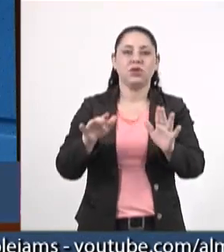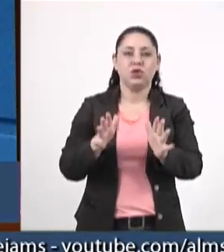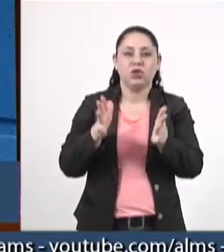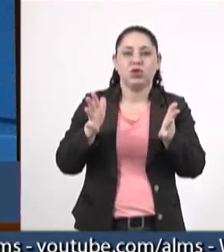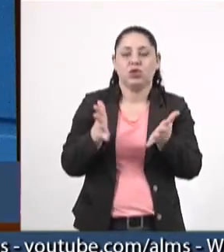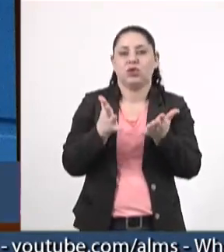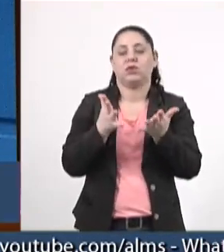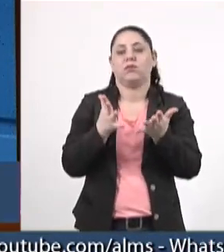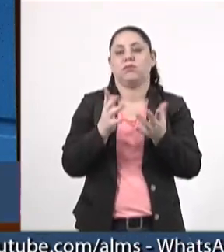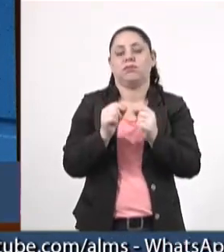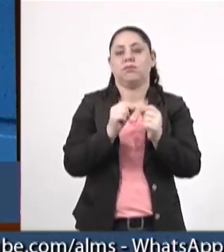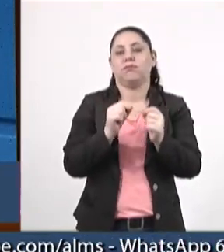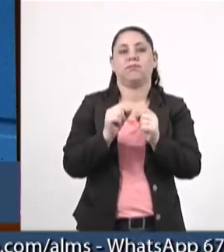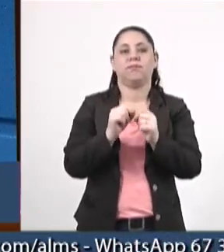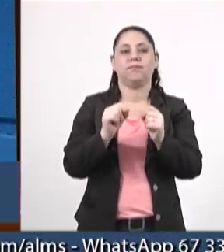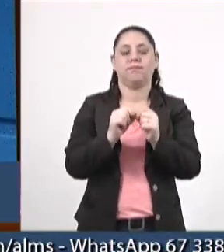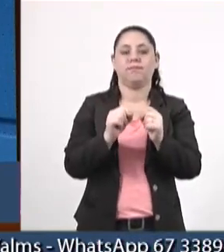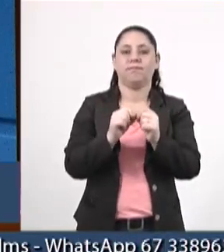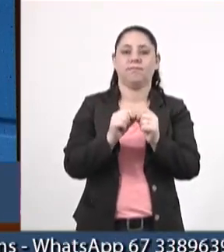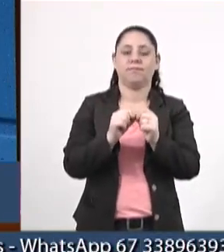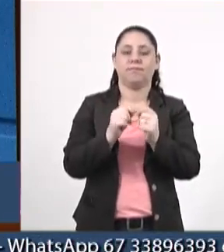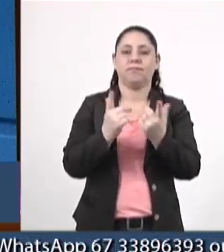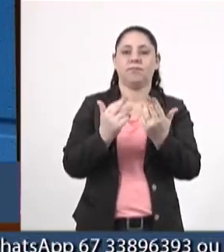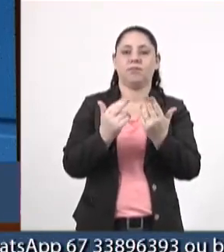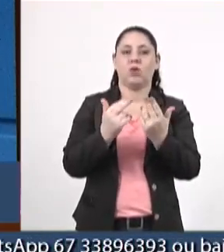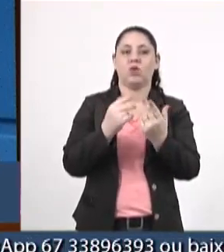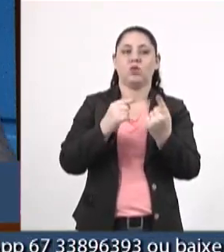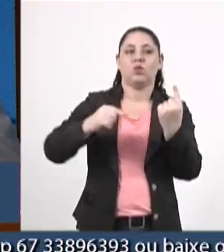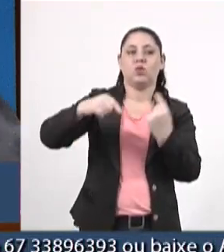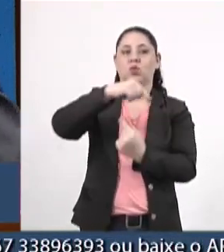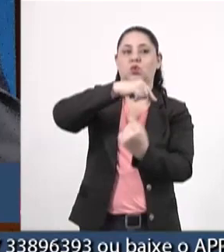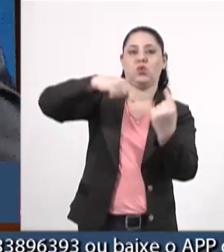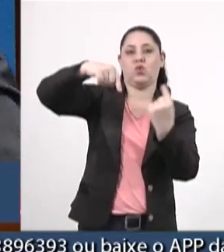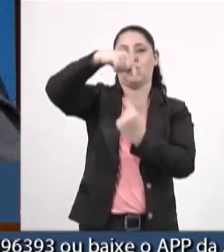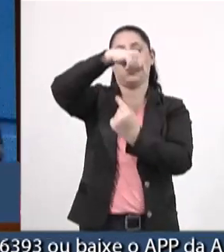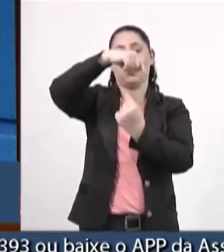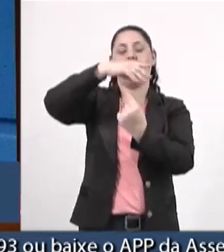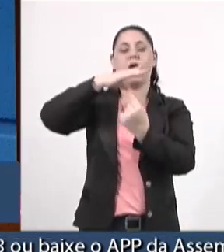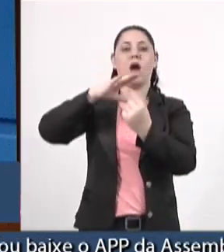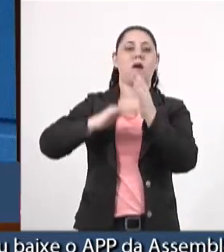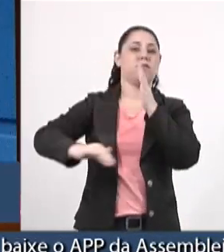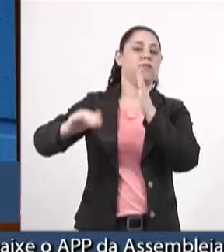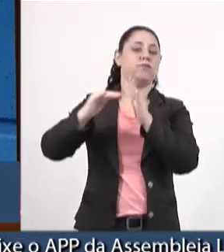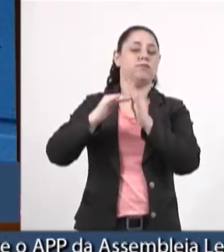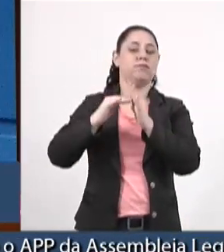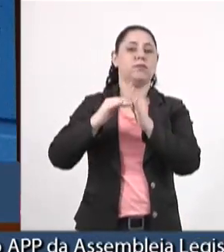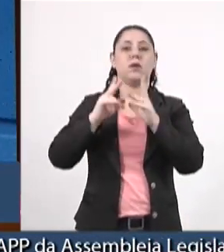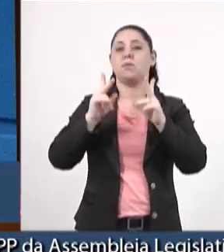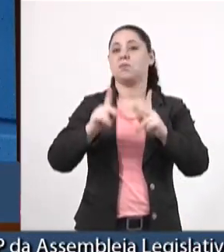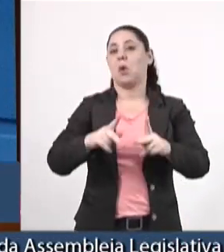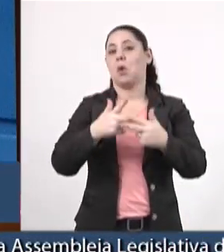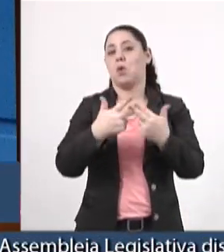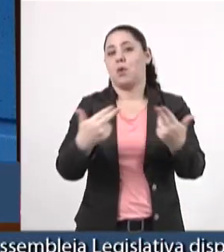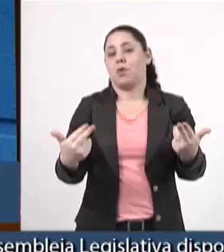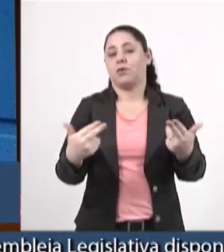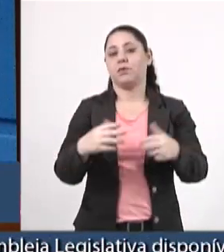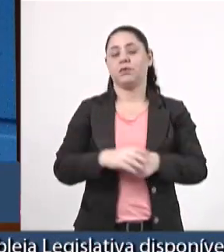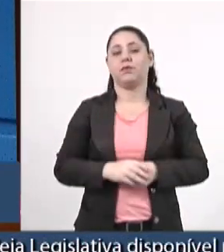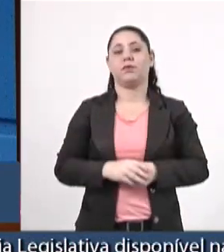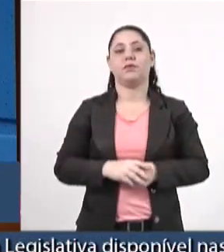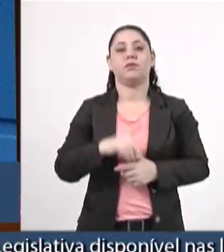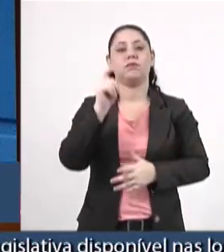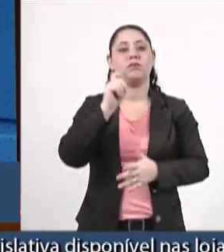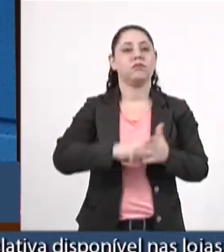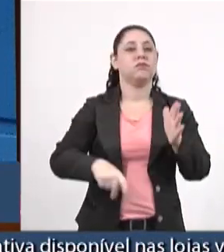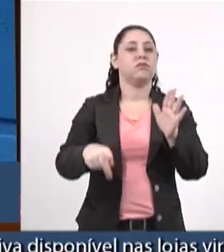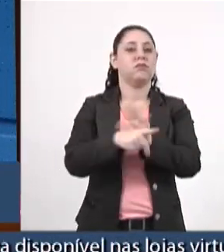estimulando, está alimentando a espiral inflacionária. E trata-se de preços públicos, que são